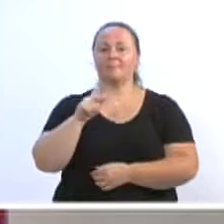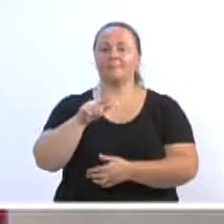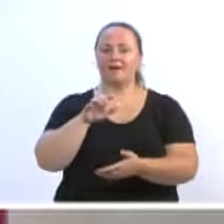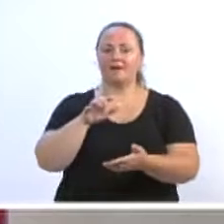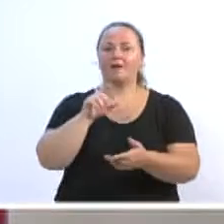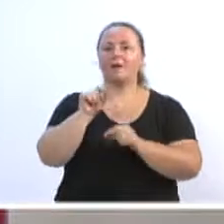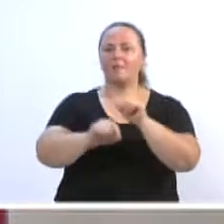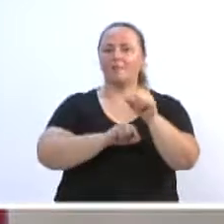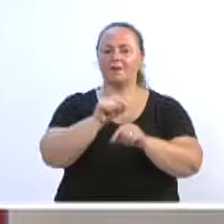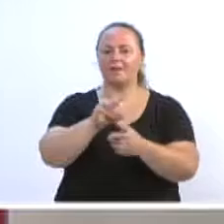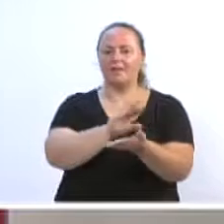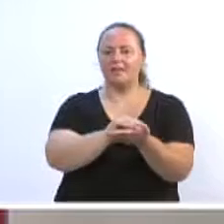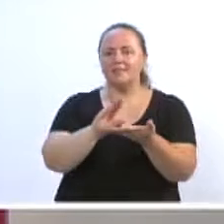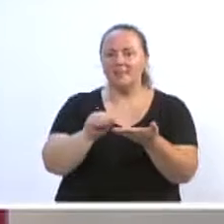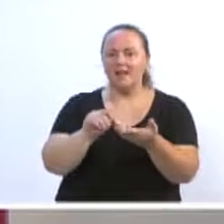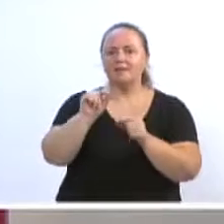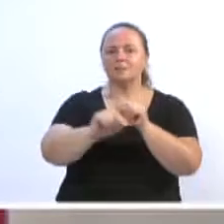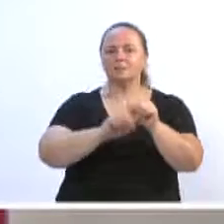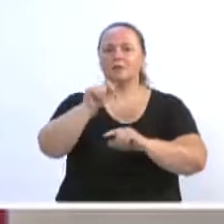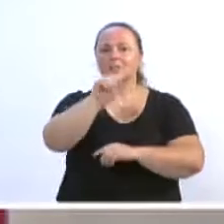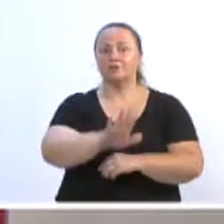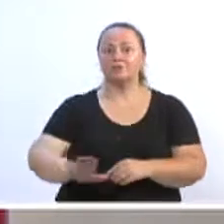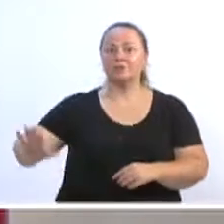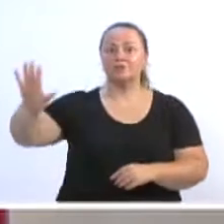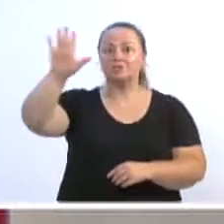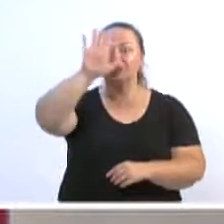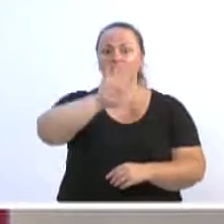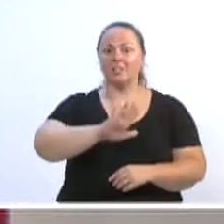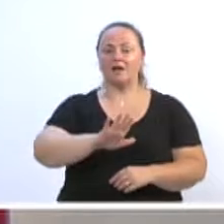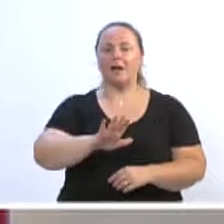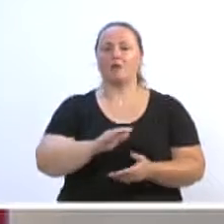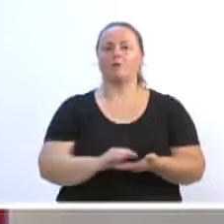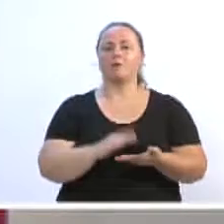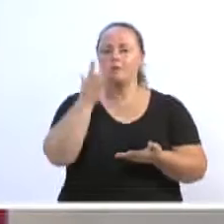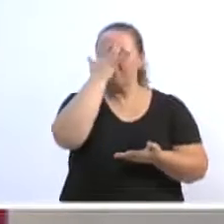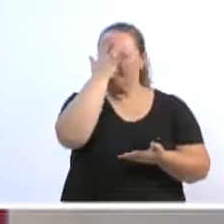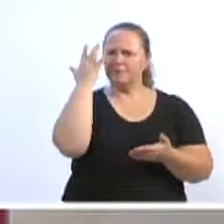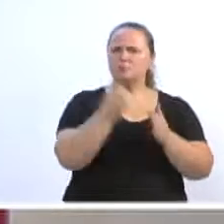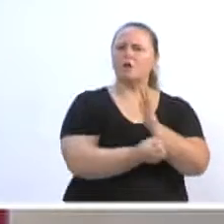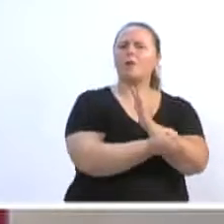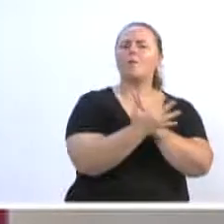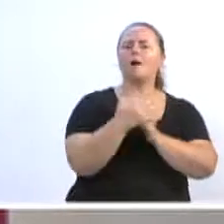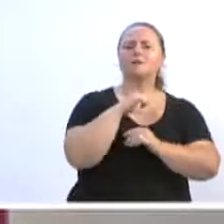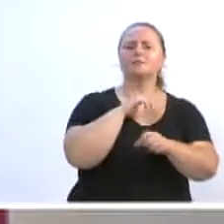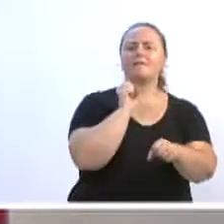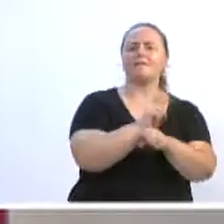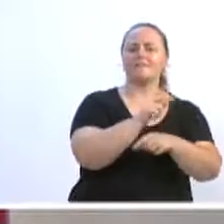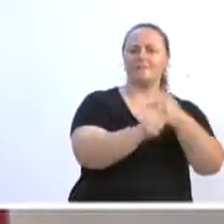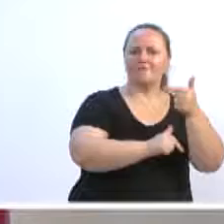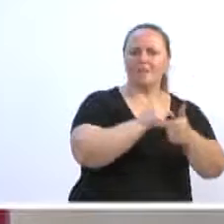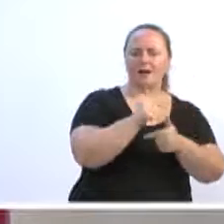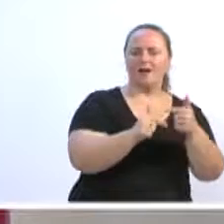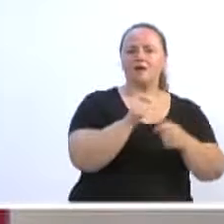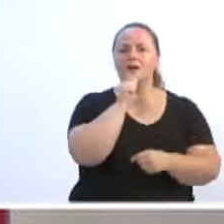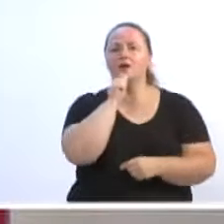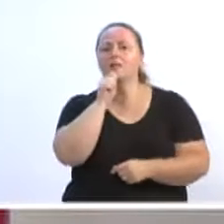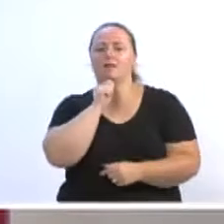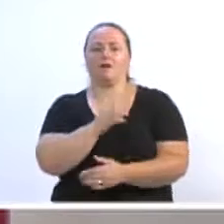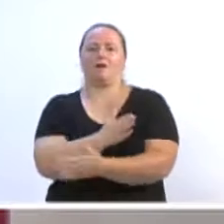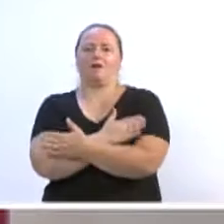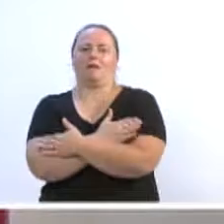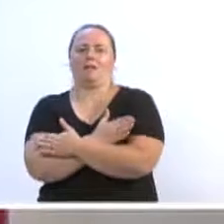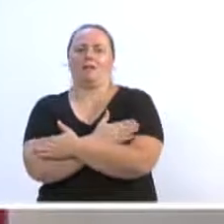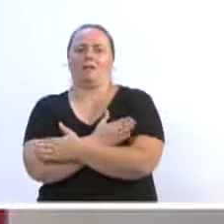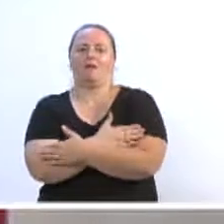Cadastro Geral Nacional de Empregados e Desempregados do Ministério do Trabalho. E ele aponta